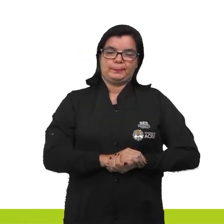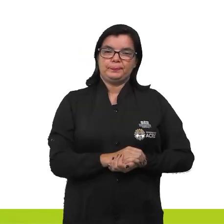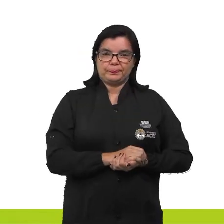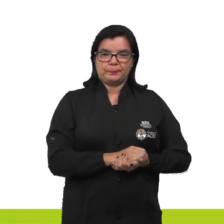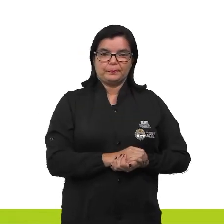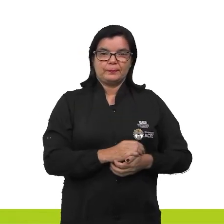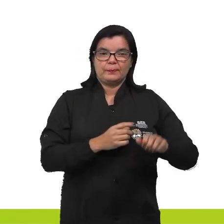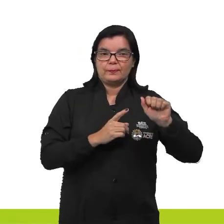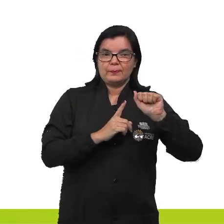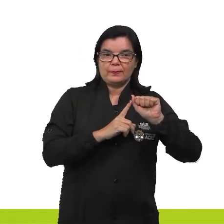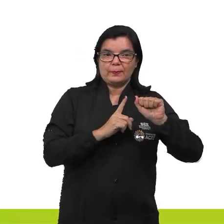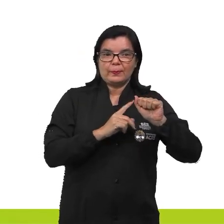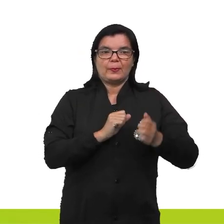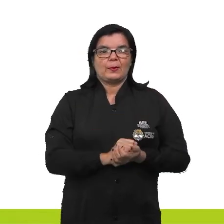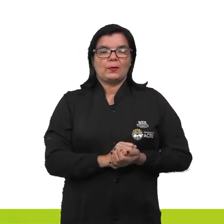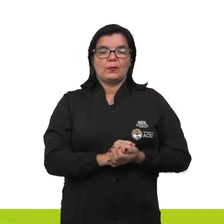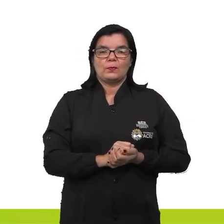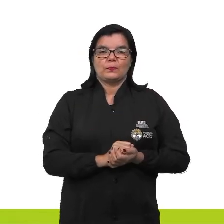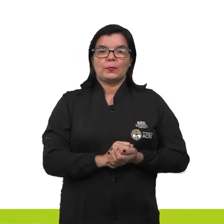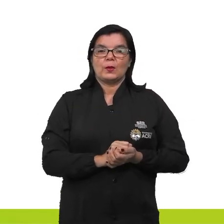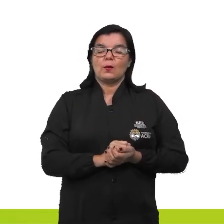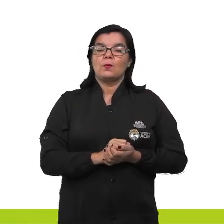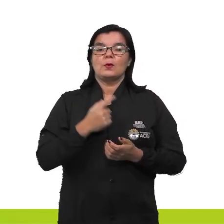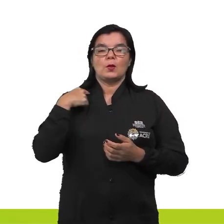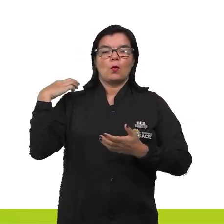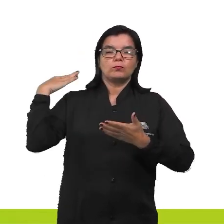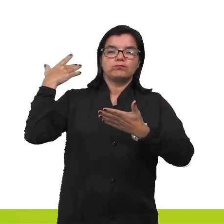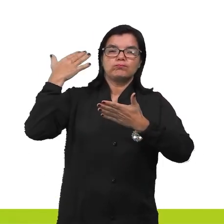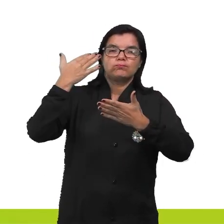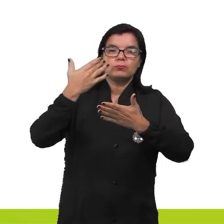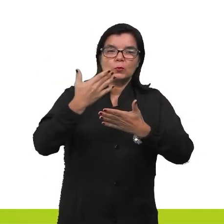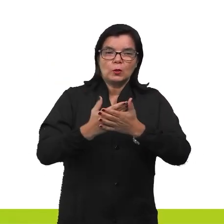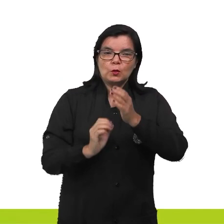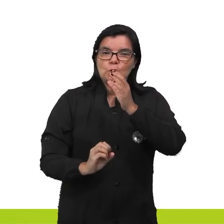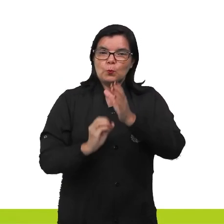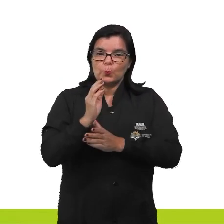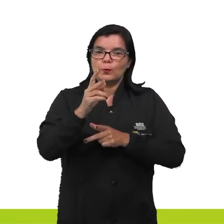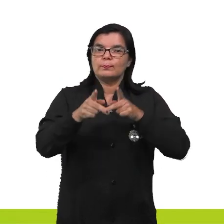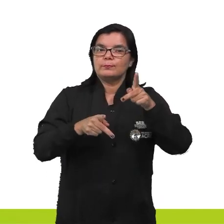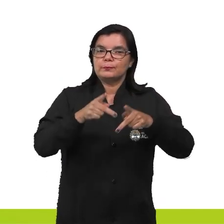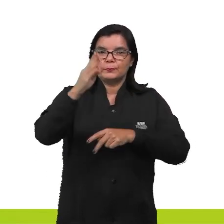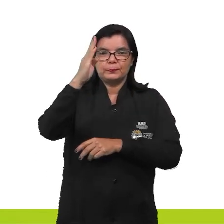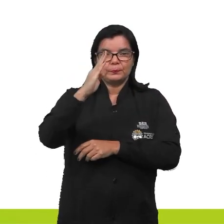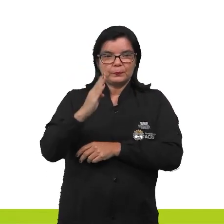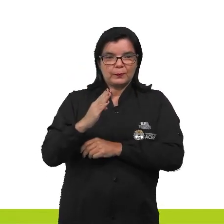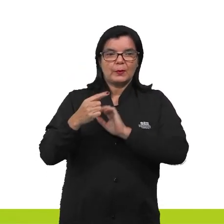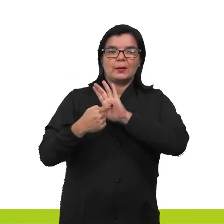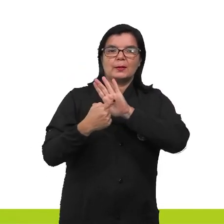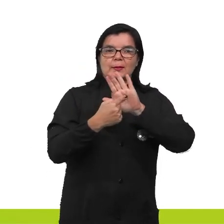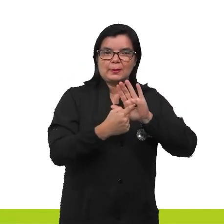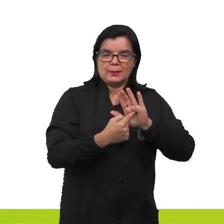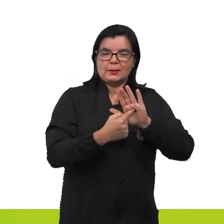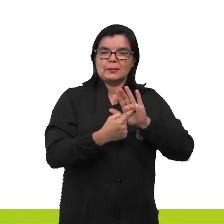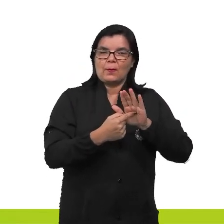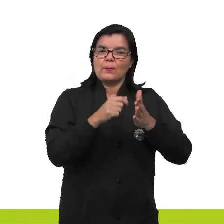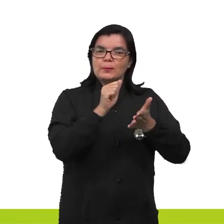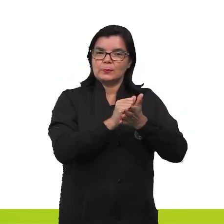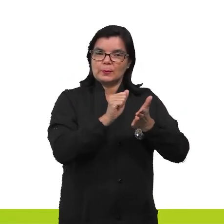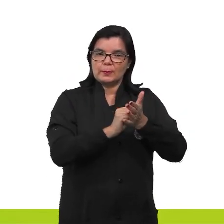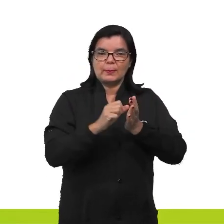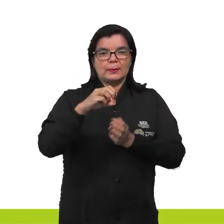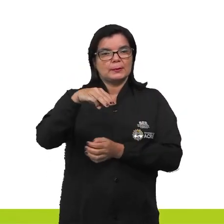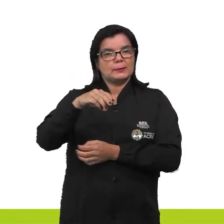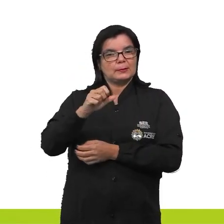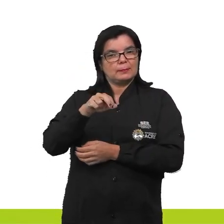como: letra A, o resgate histórico da origem do povo brasileiro, representado nessa obra